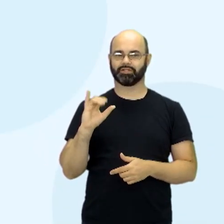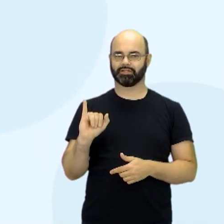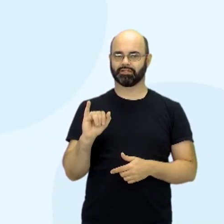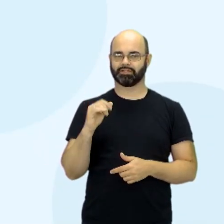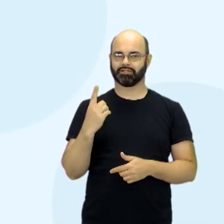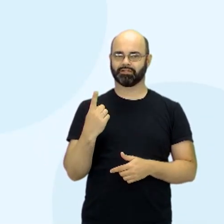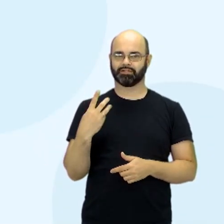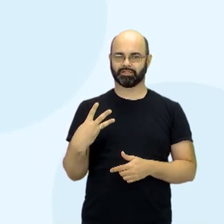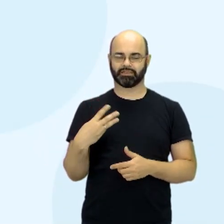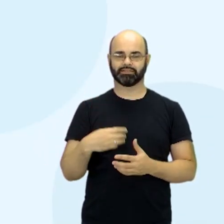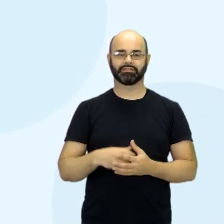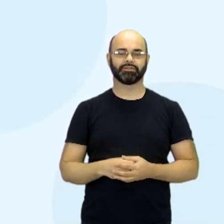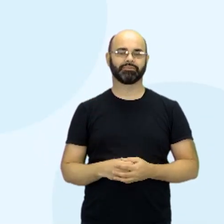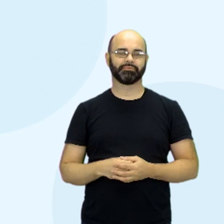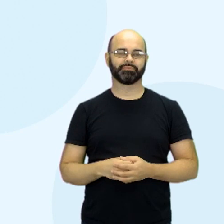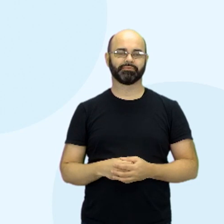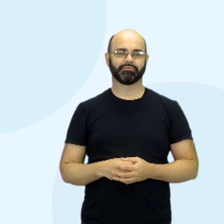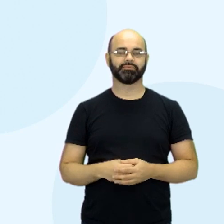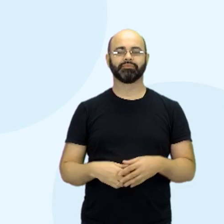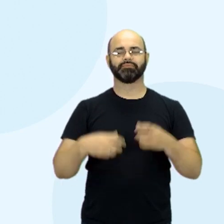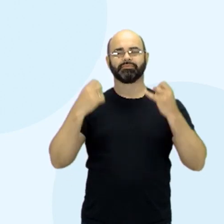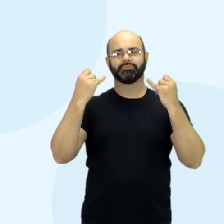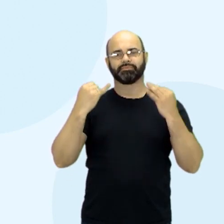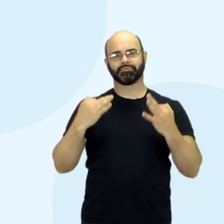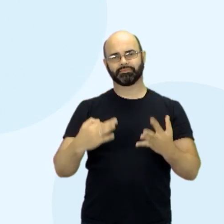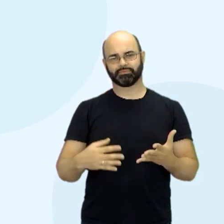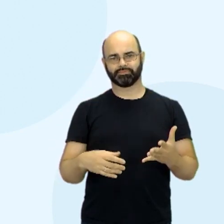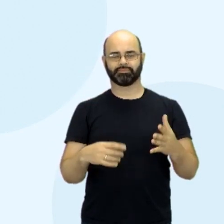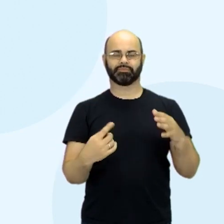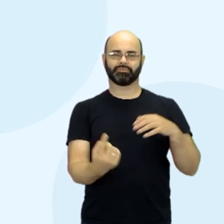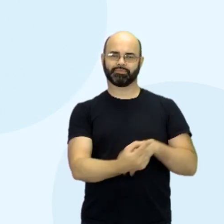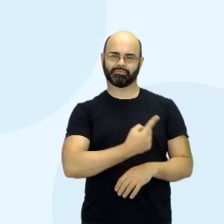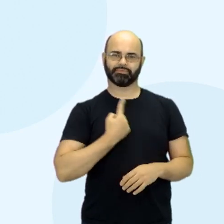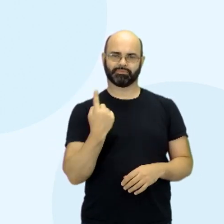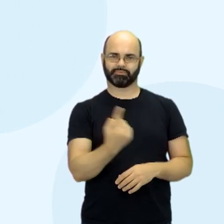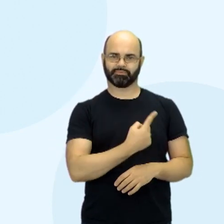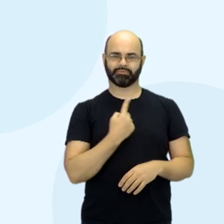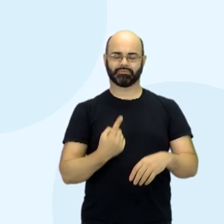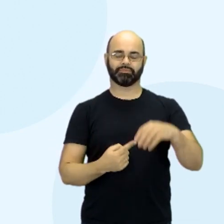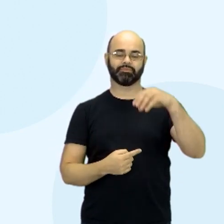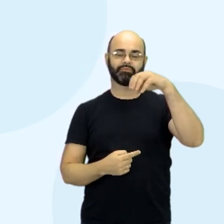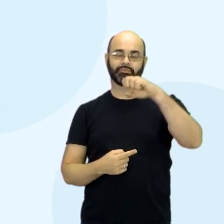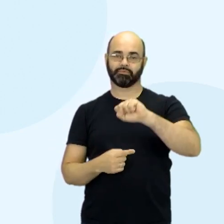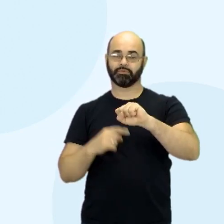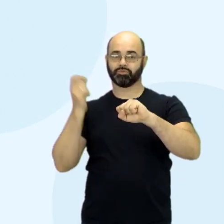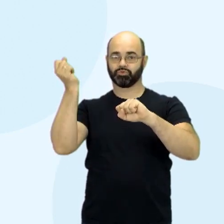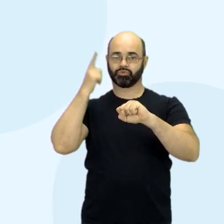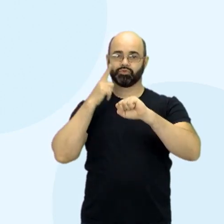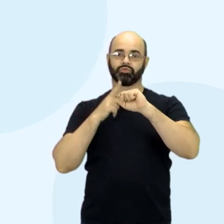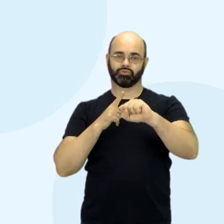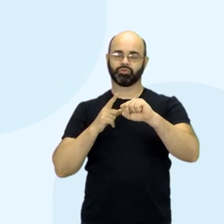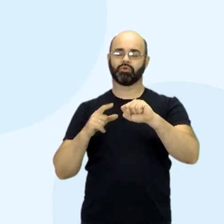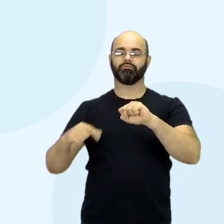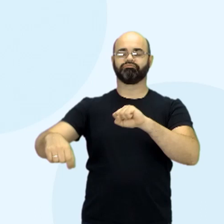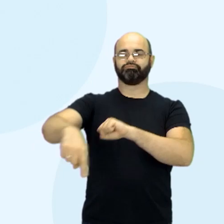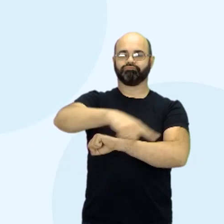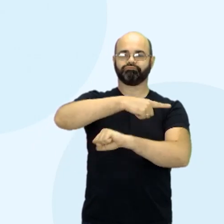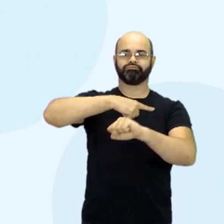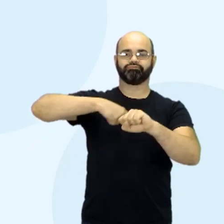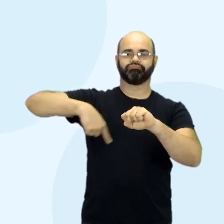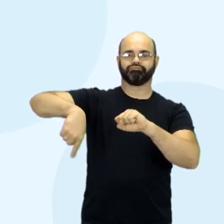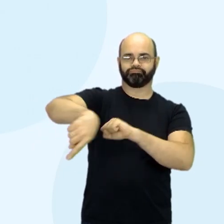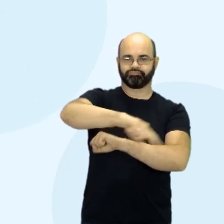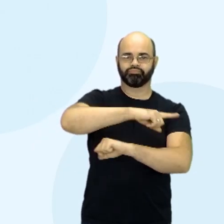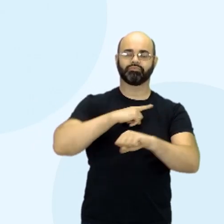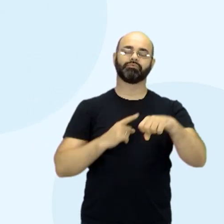13 descrever e representar os movimentos de rotação e translação da terra e analisar o papel da inclinação